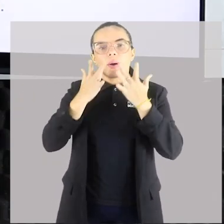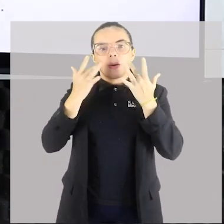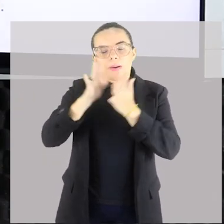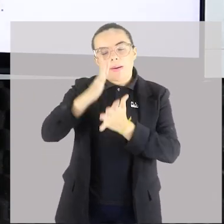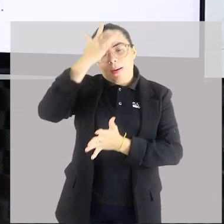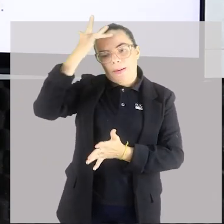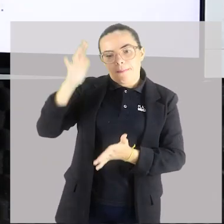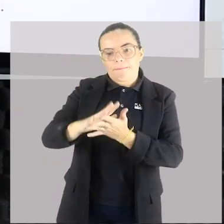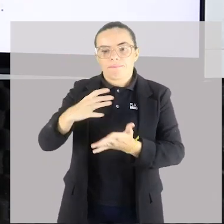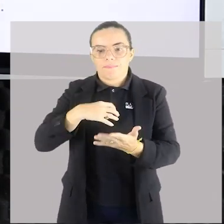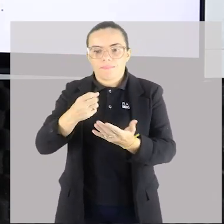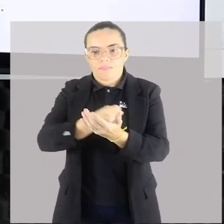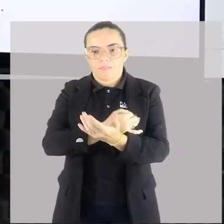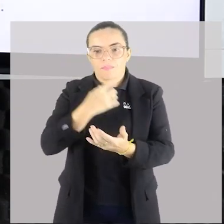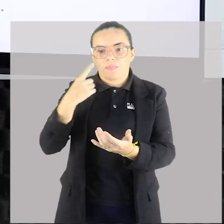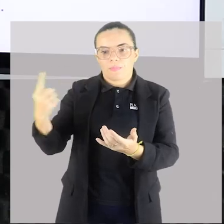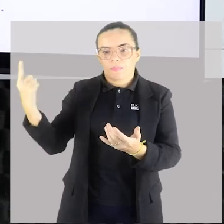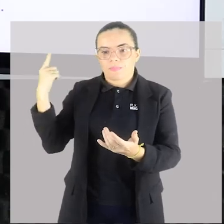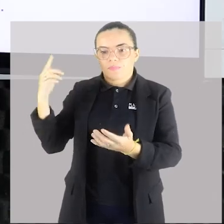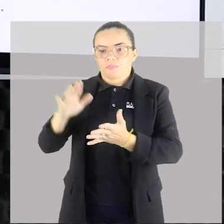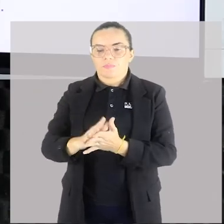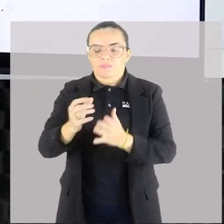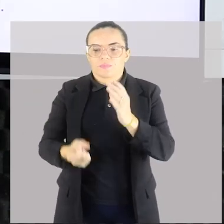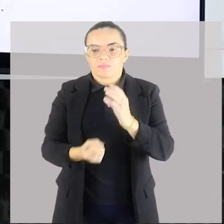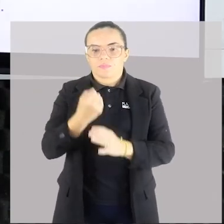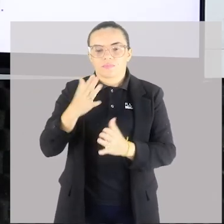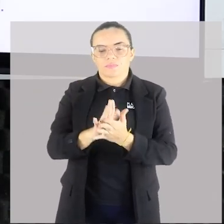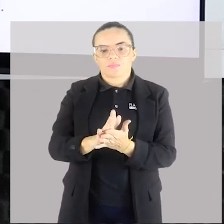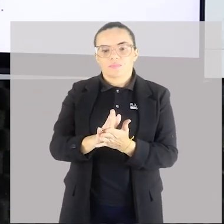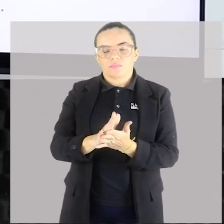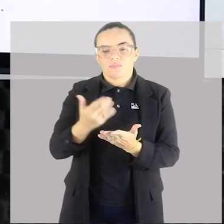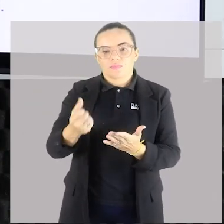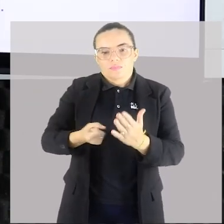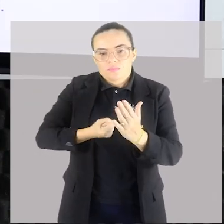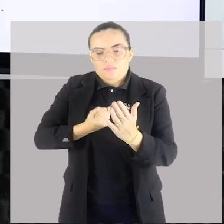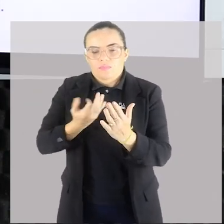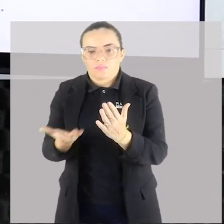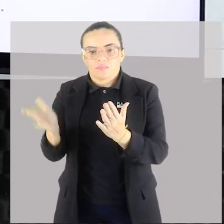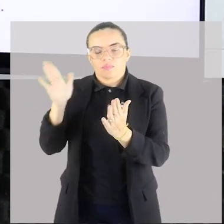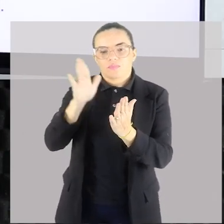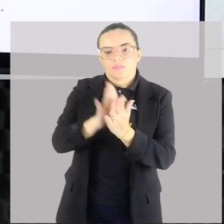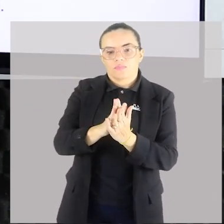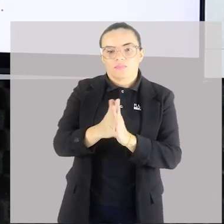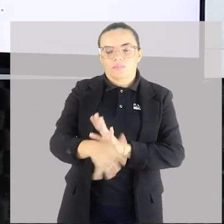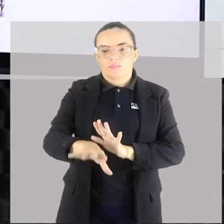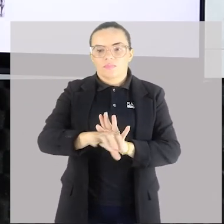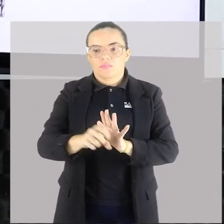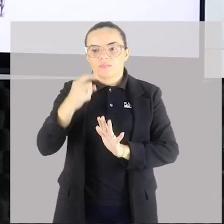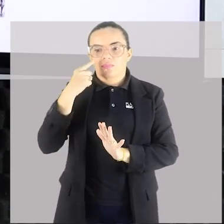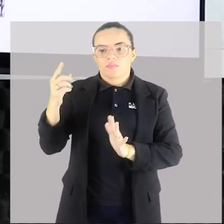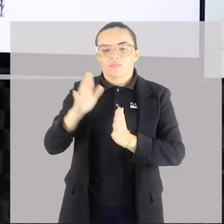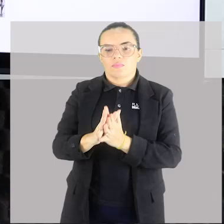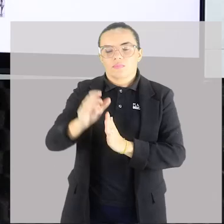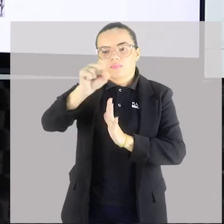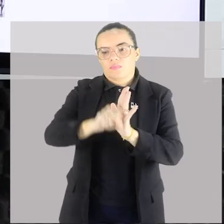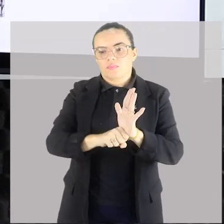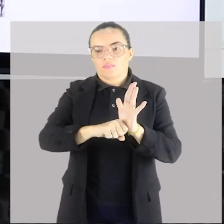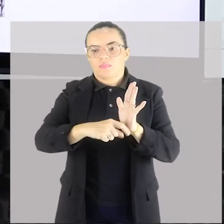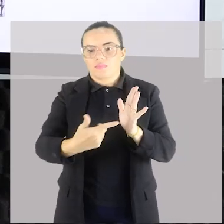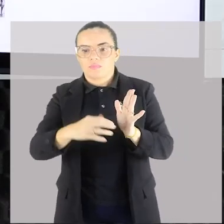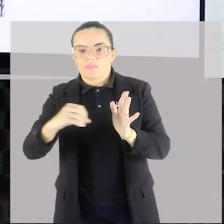raiz do expressionismo abstrato, que é o próximo que a gente vai falar. No século XX, ele é de alto caráter